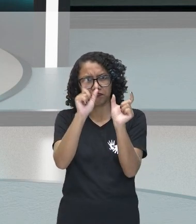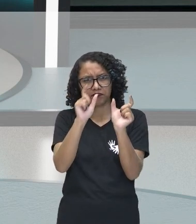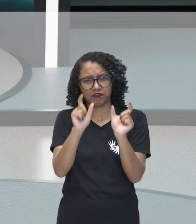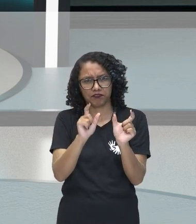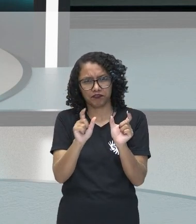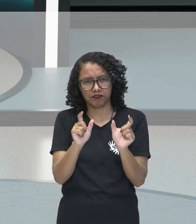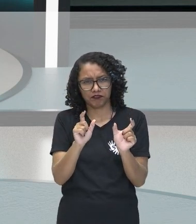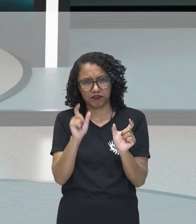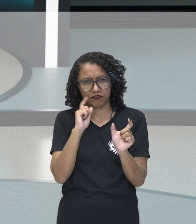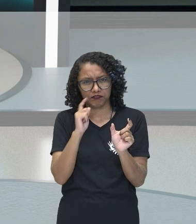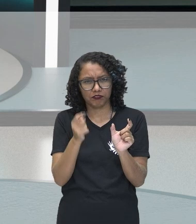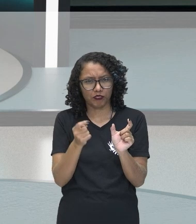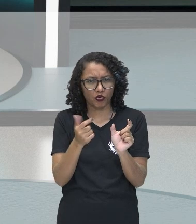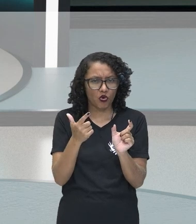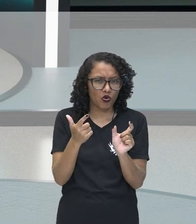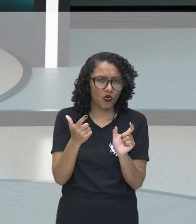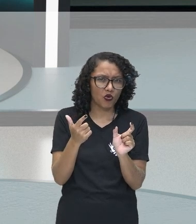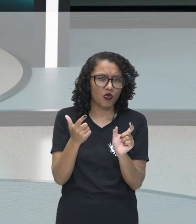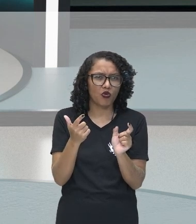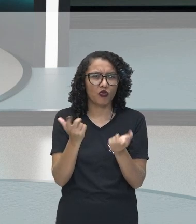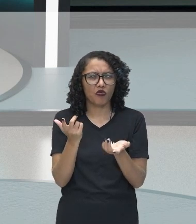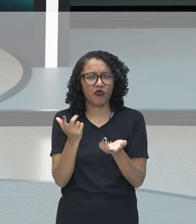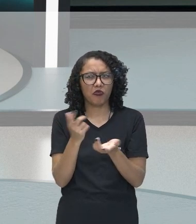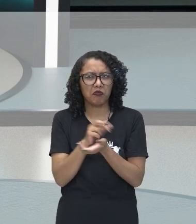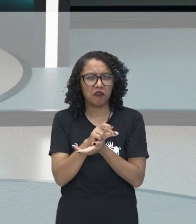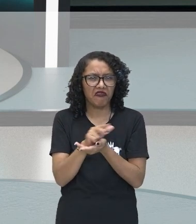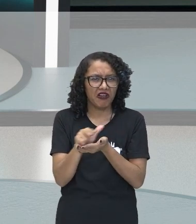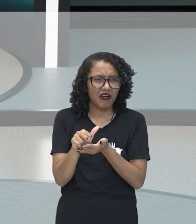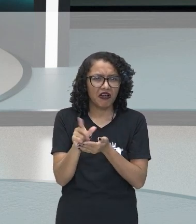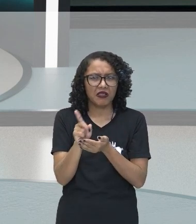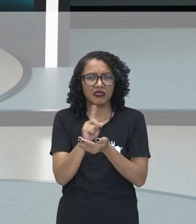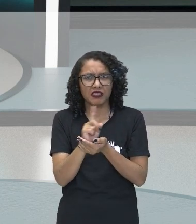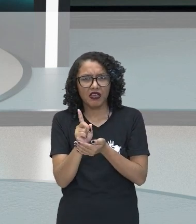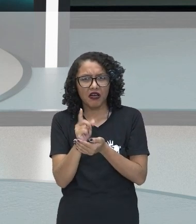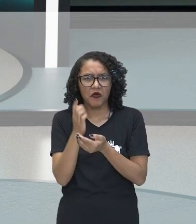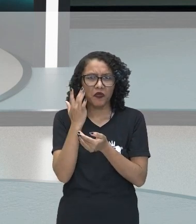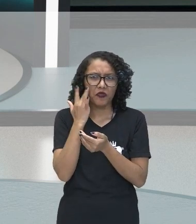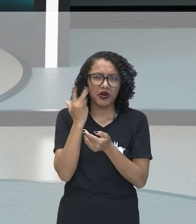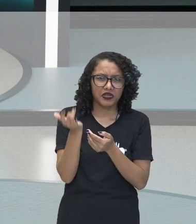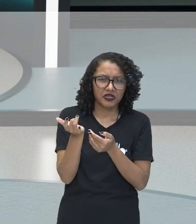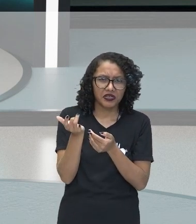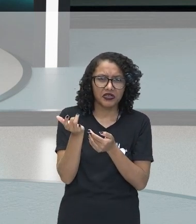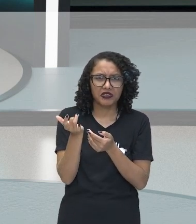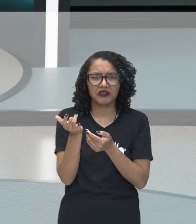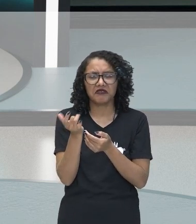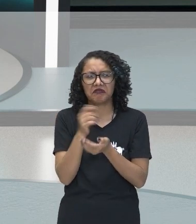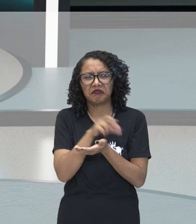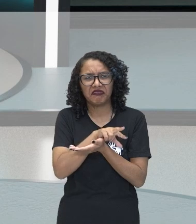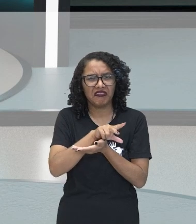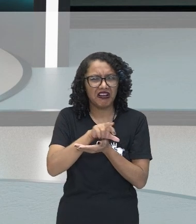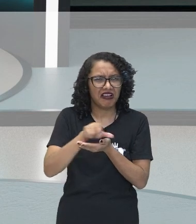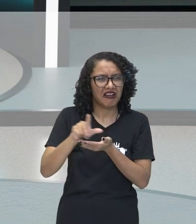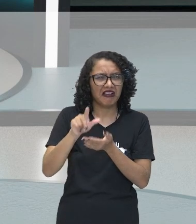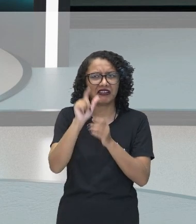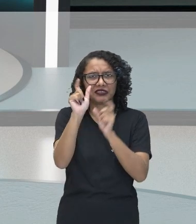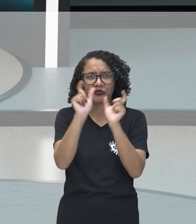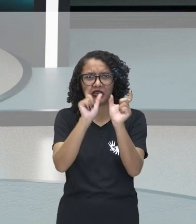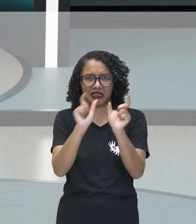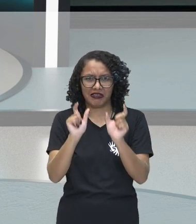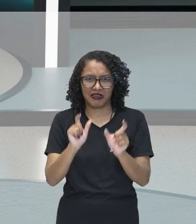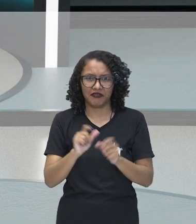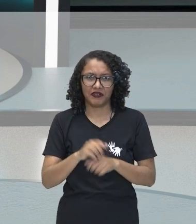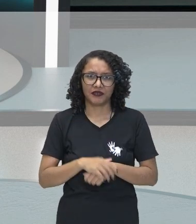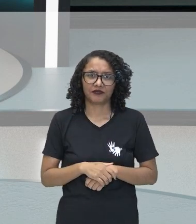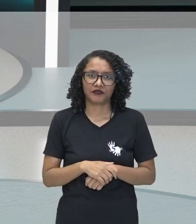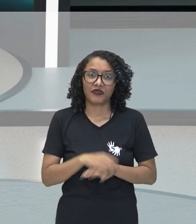lá, cedo, hoje, corriqueiramente, nunca, amanhã e demasiadamente. Então são várias palavras e à primeira